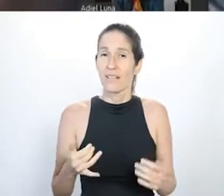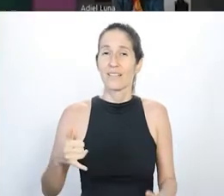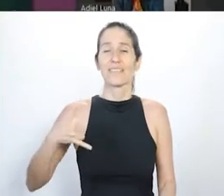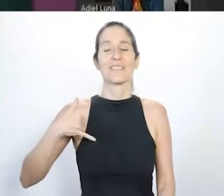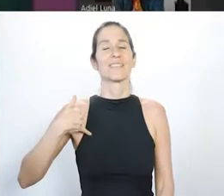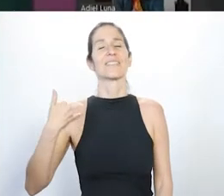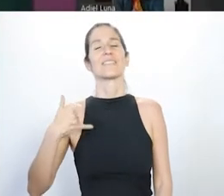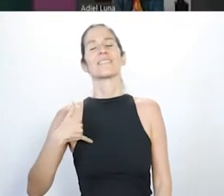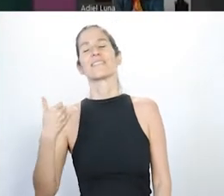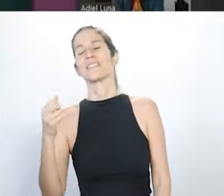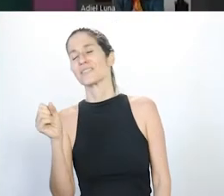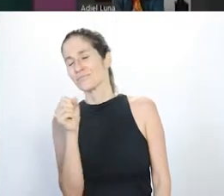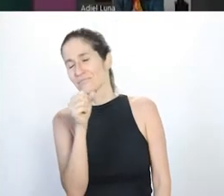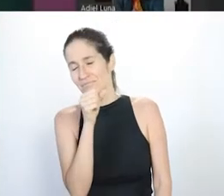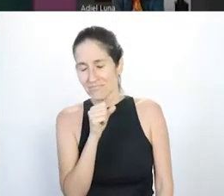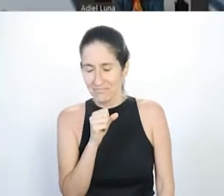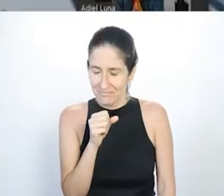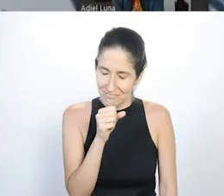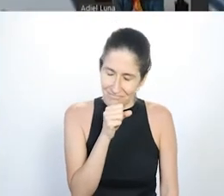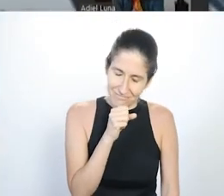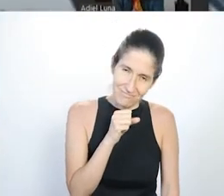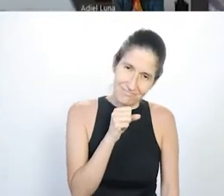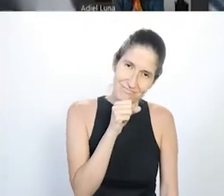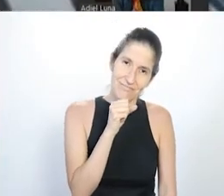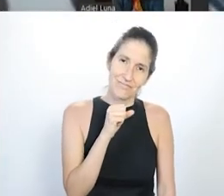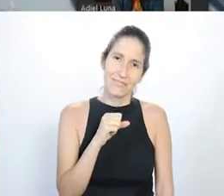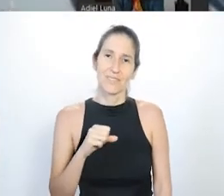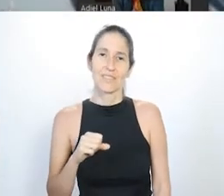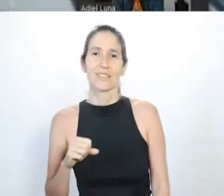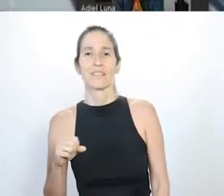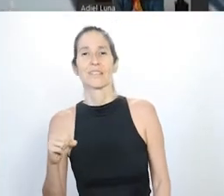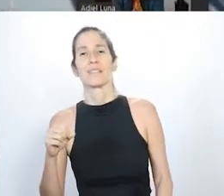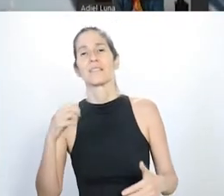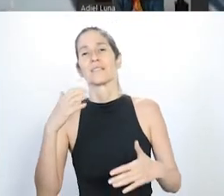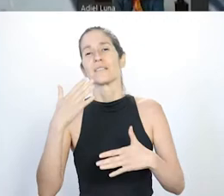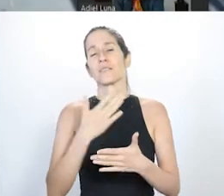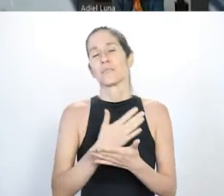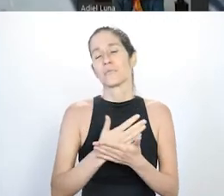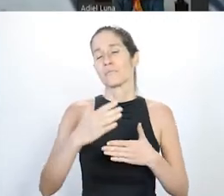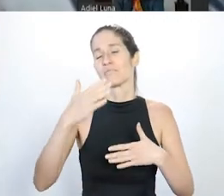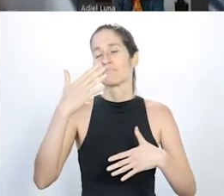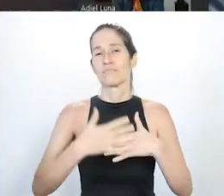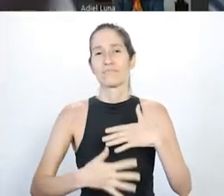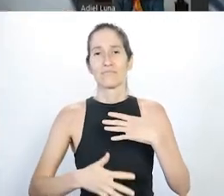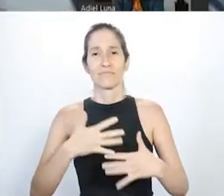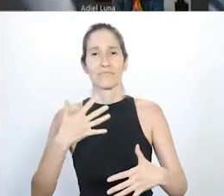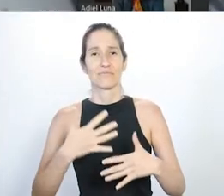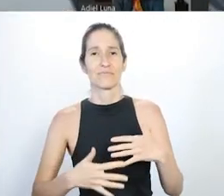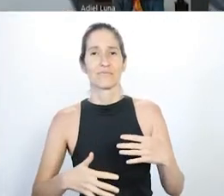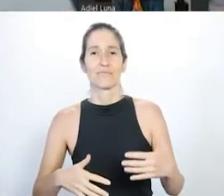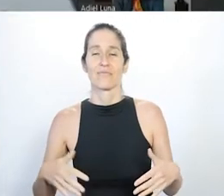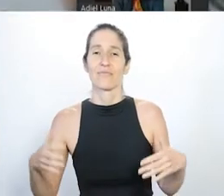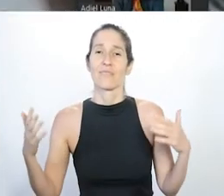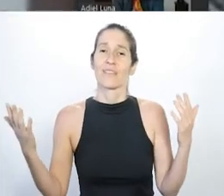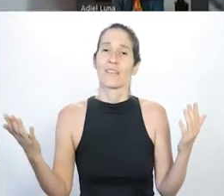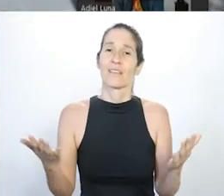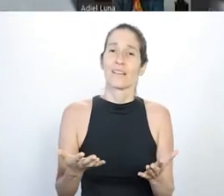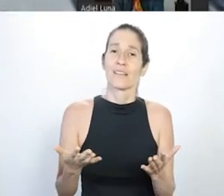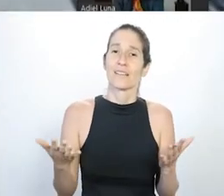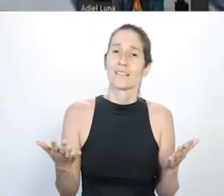velhice começou a me atrapalhar. Agora a idade tarde